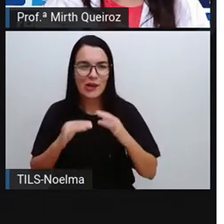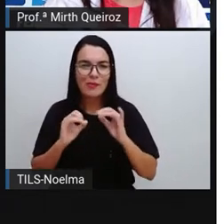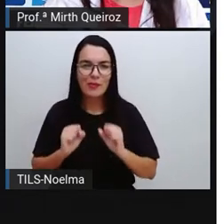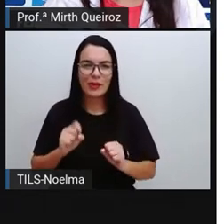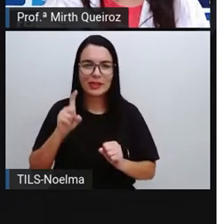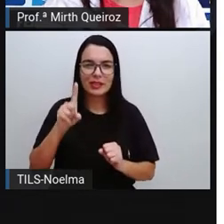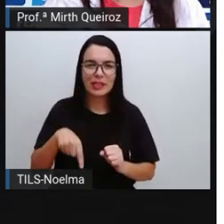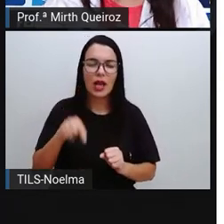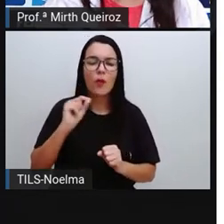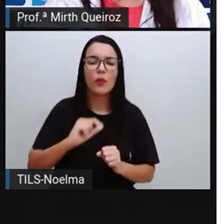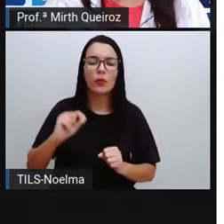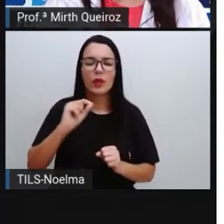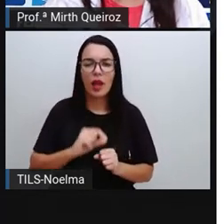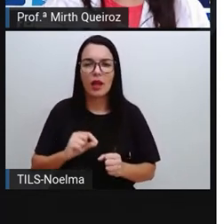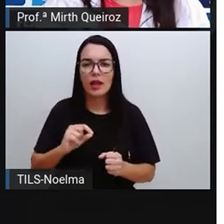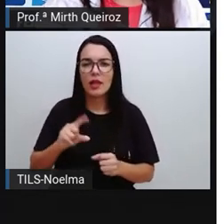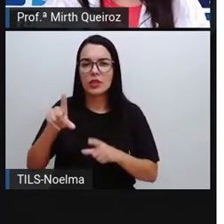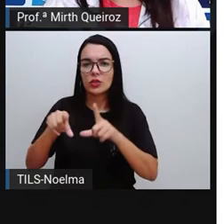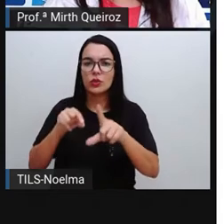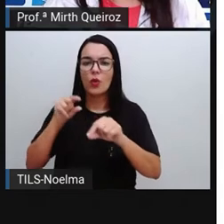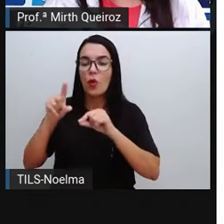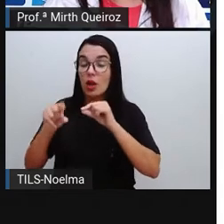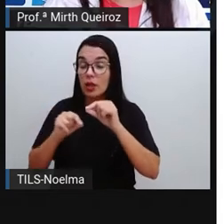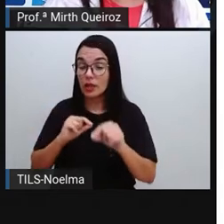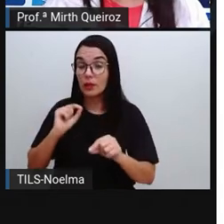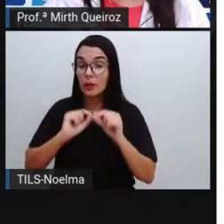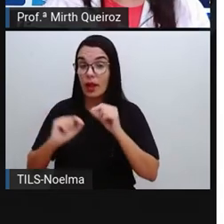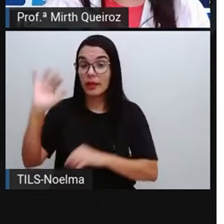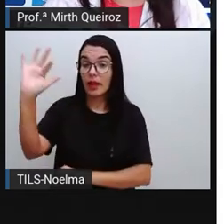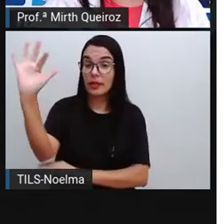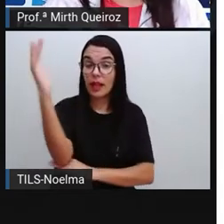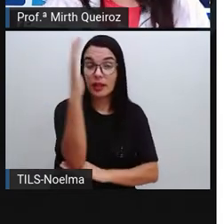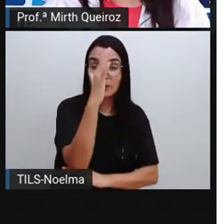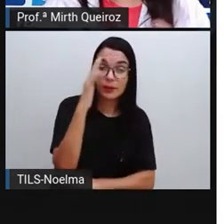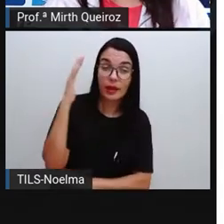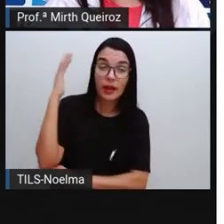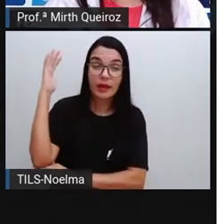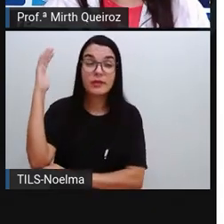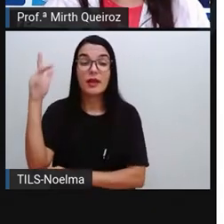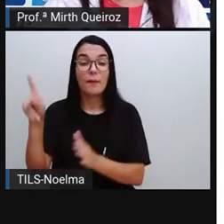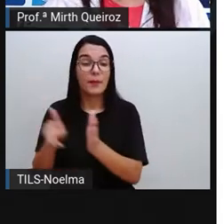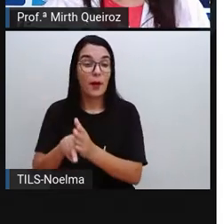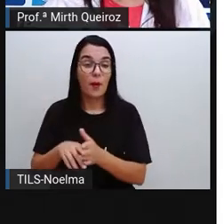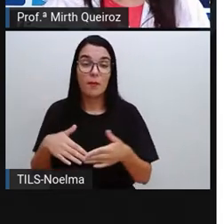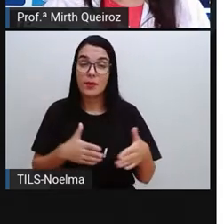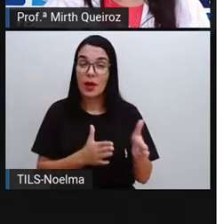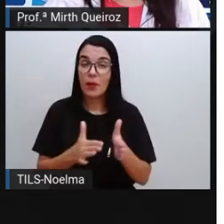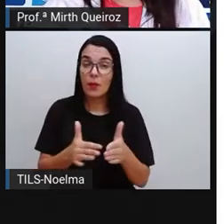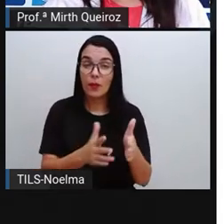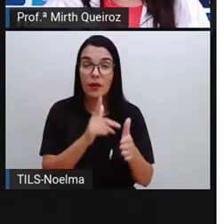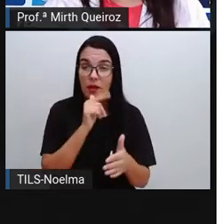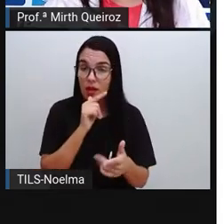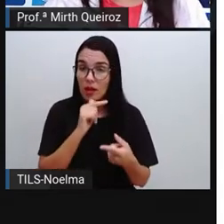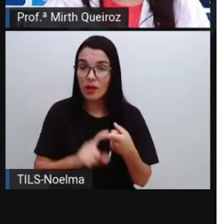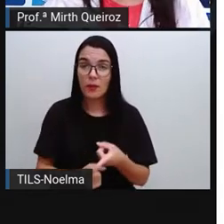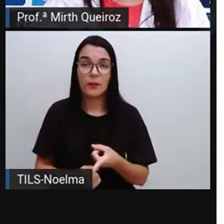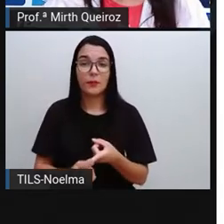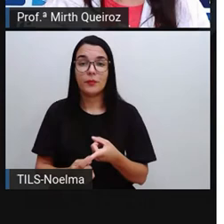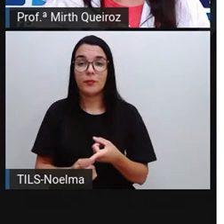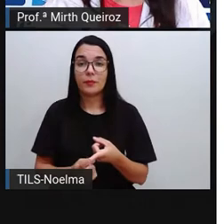próprio nome diz, que são aqueles que são estabelecidos e não são estabelecidos pelo ser humano, que é da própria natureza, como é o caso dos